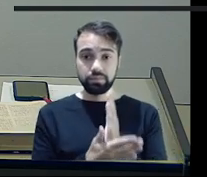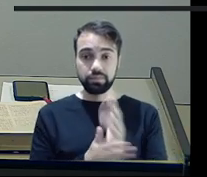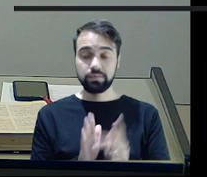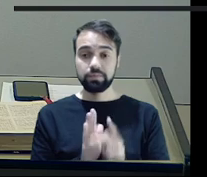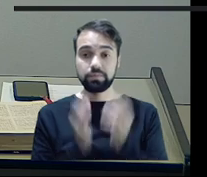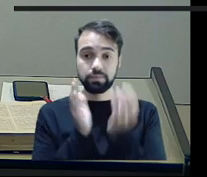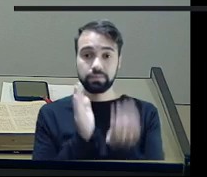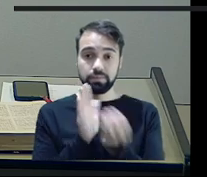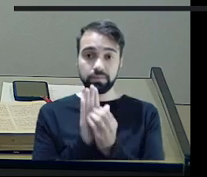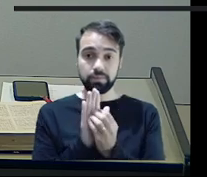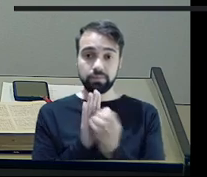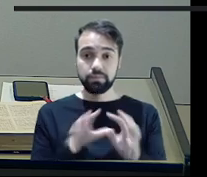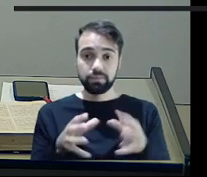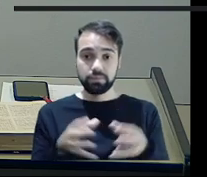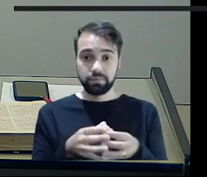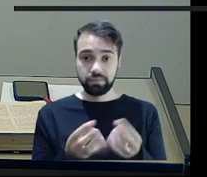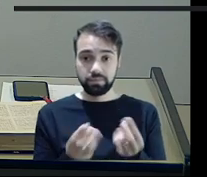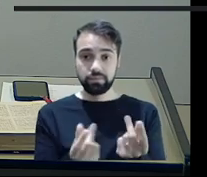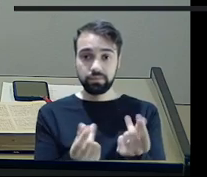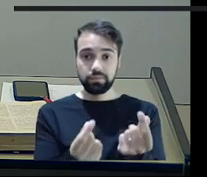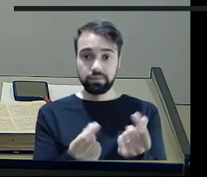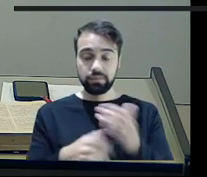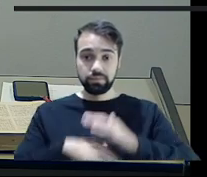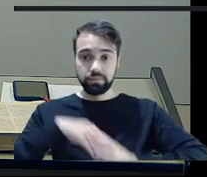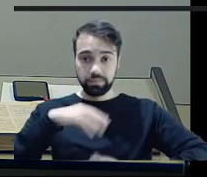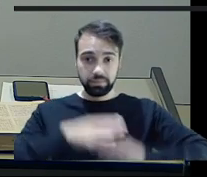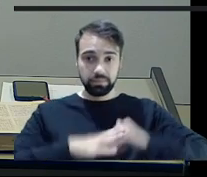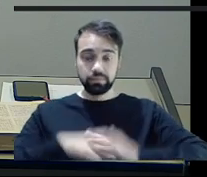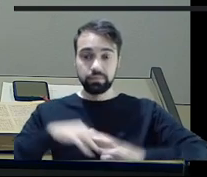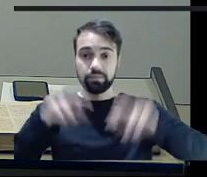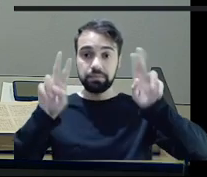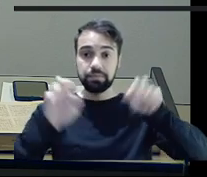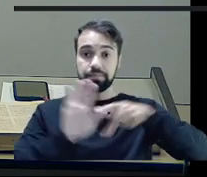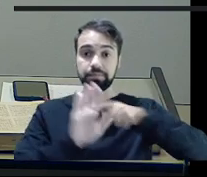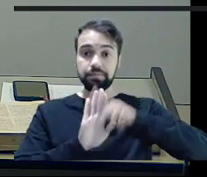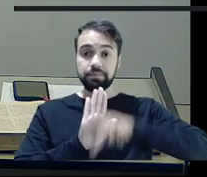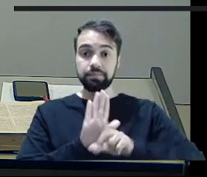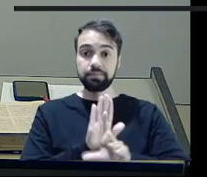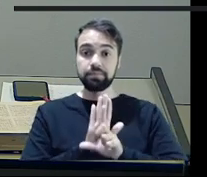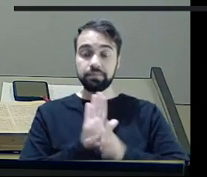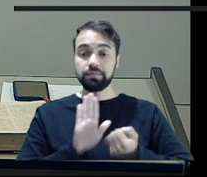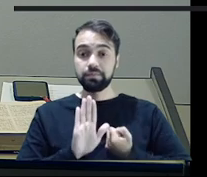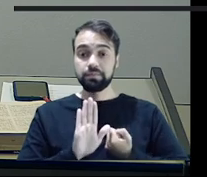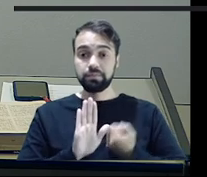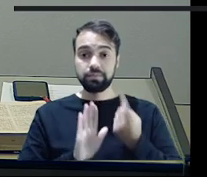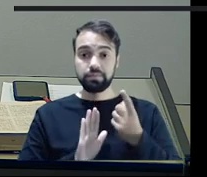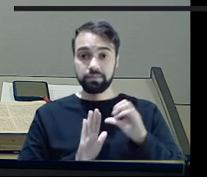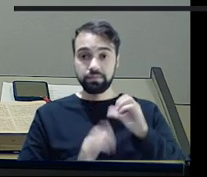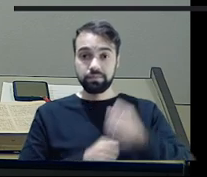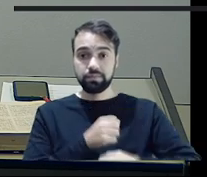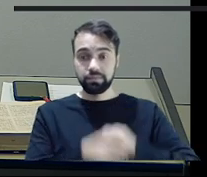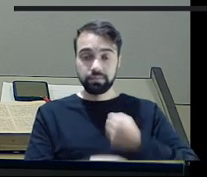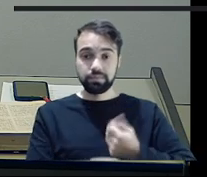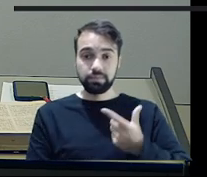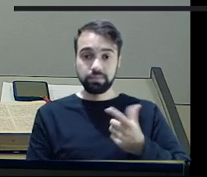da Comissão Permanente Competente sobre o projeto de lei de número 19 de